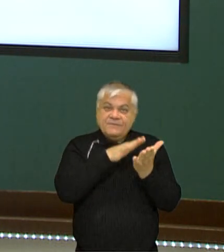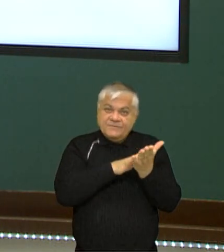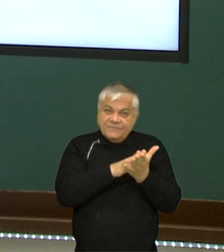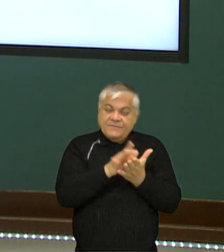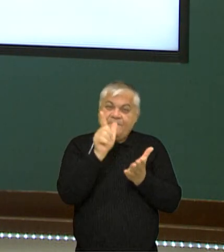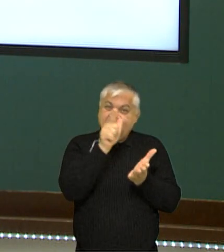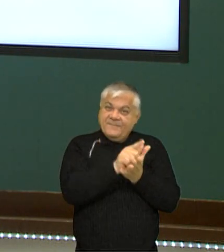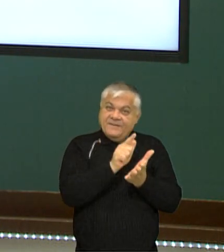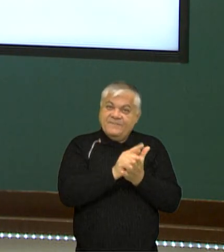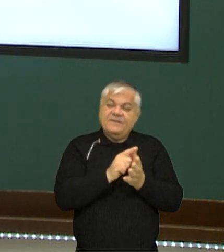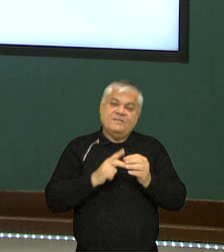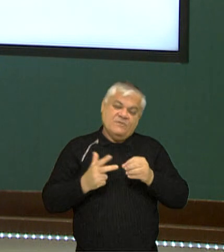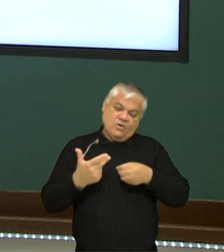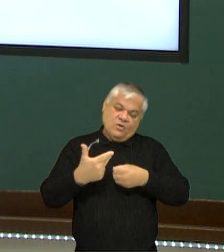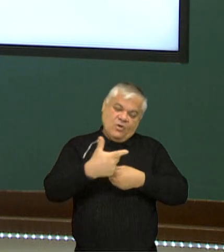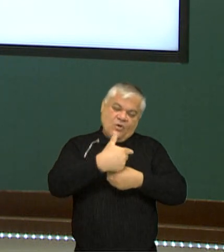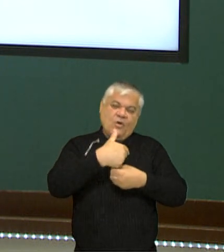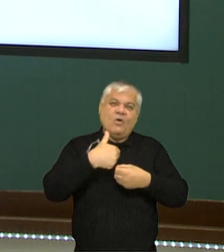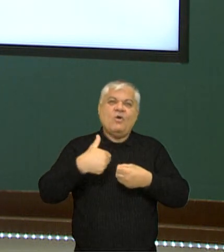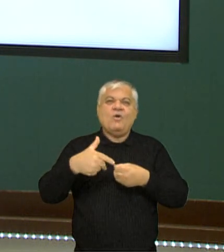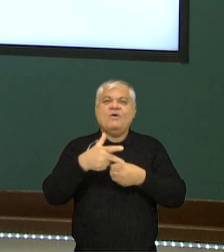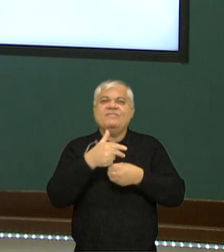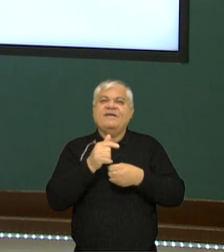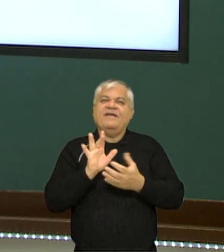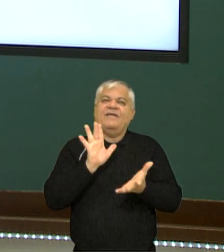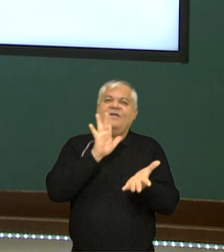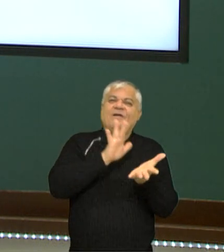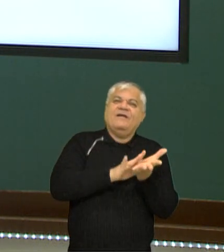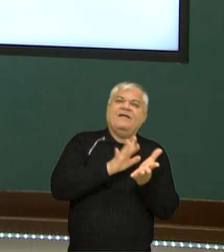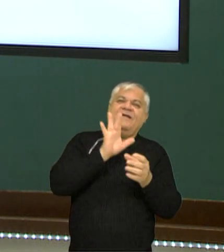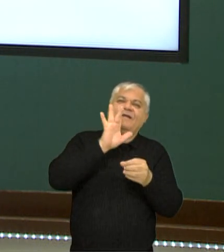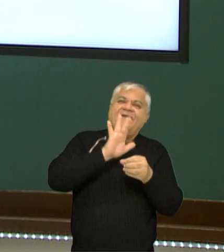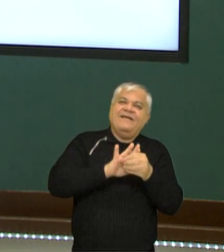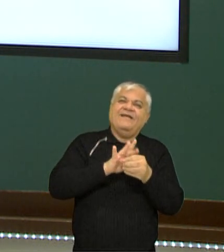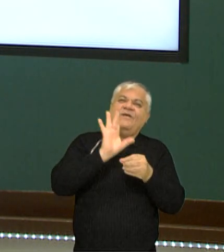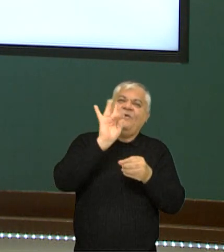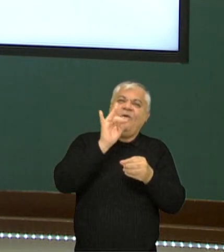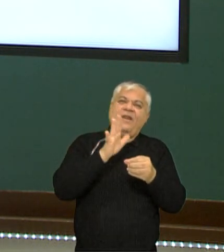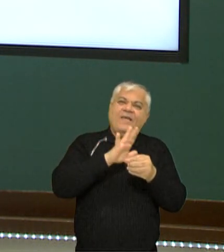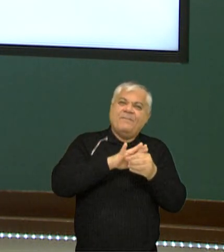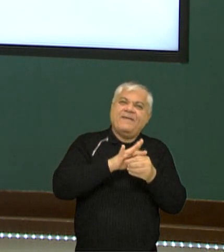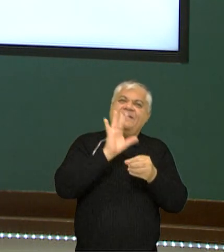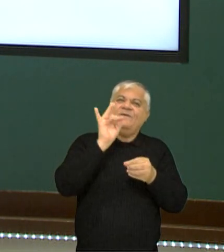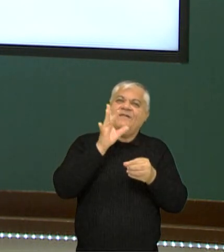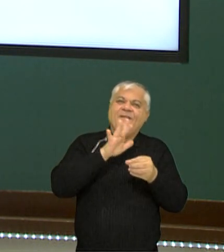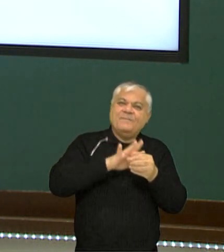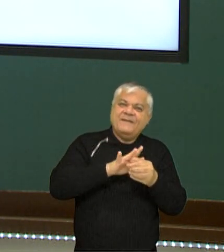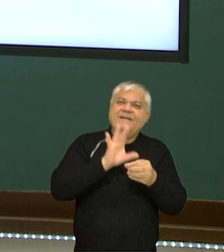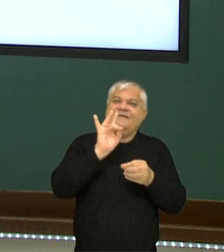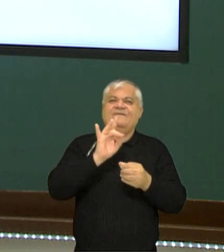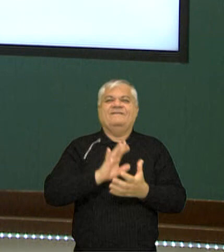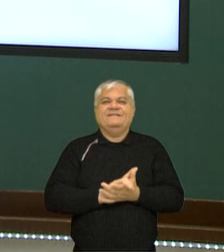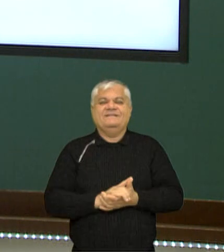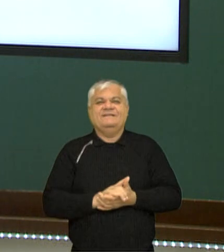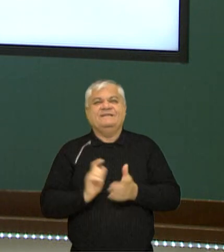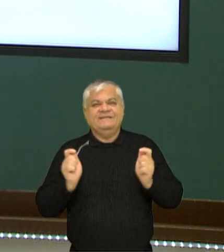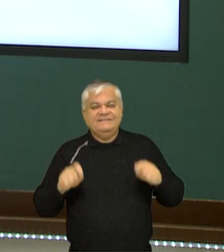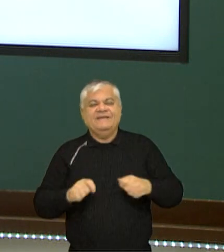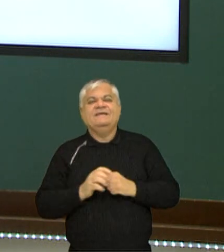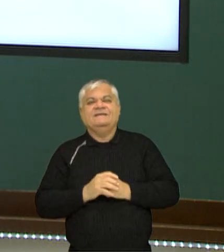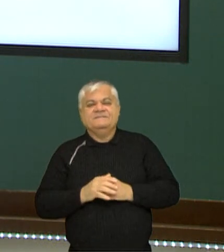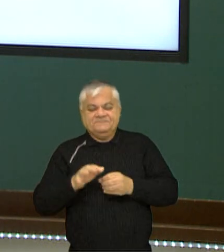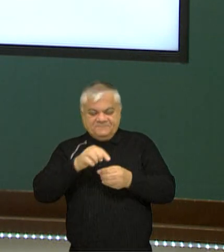folha, você pode só recortar estes círculos, tá? E daí colar